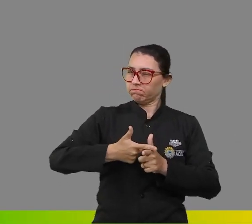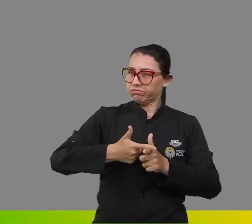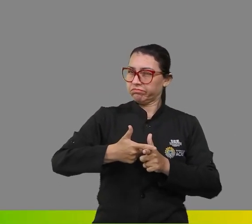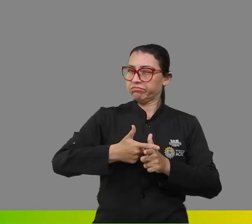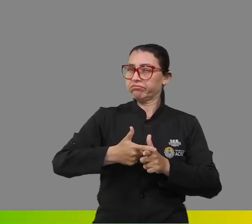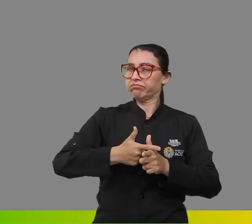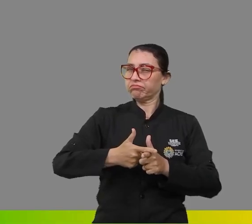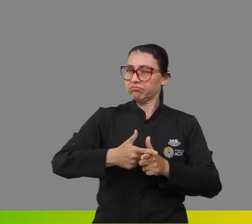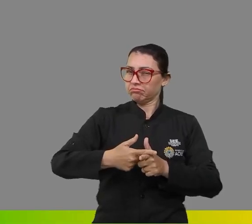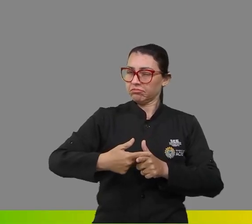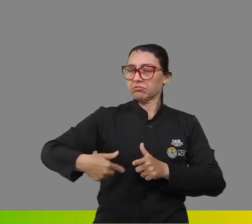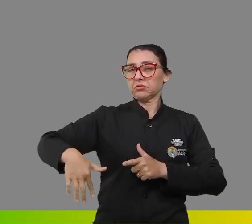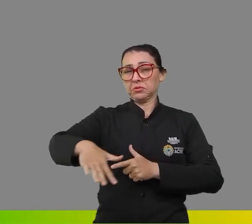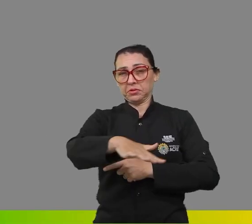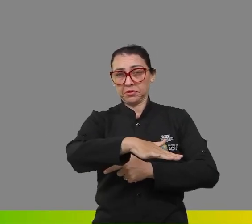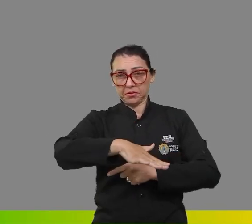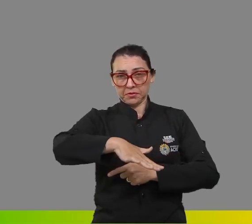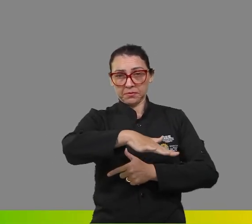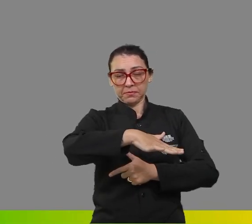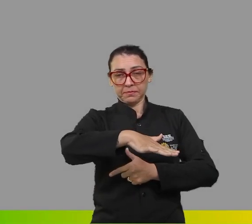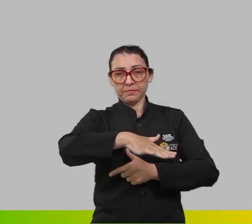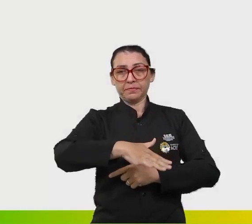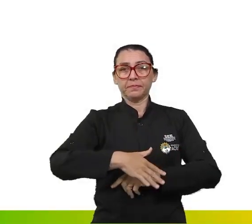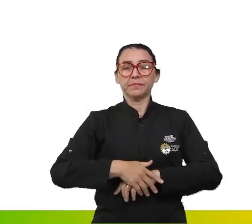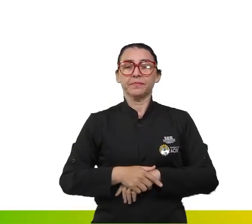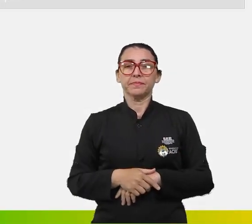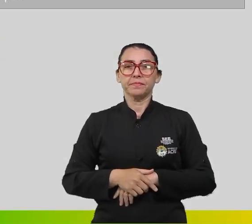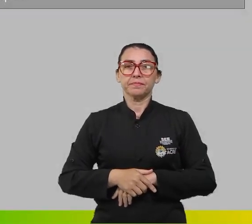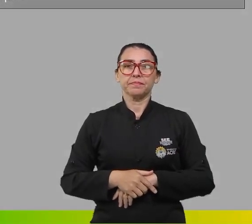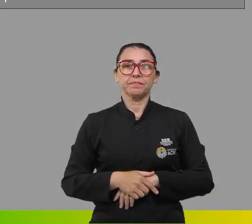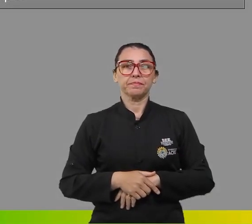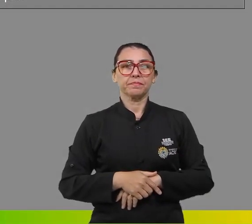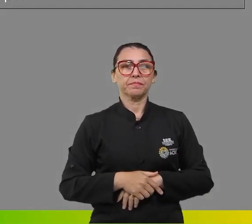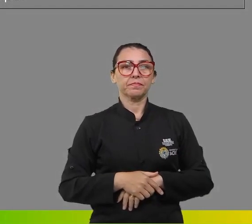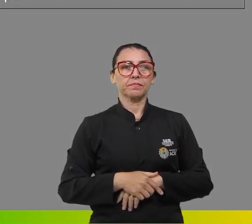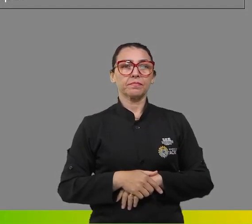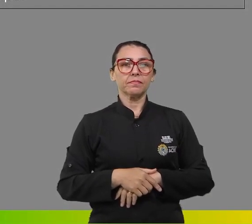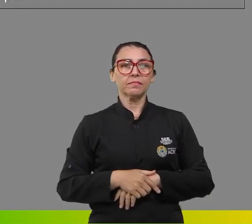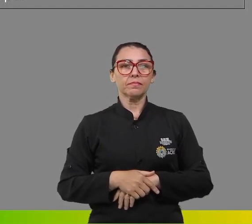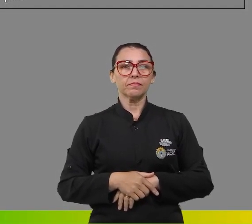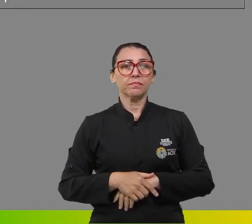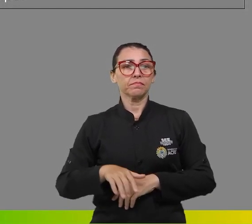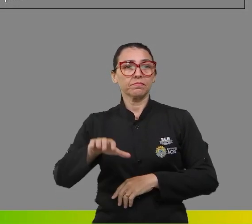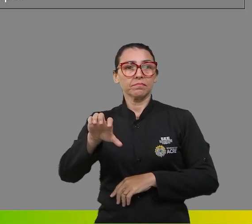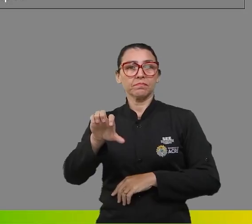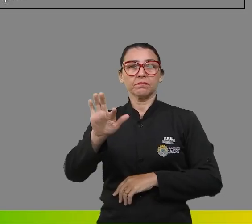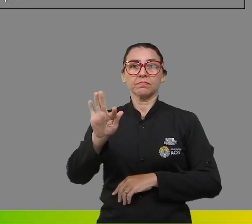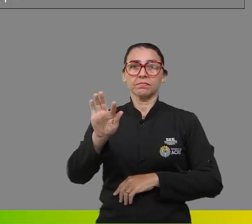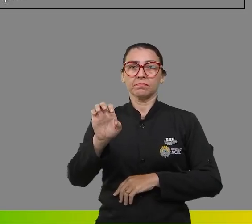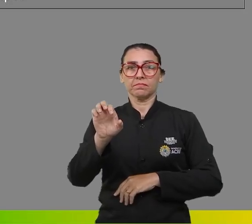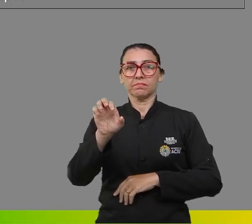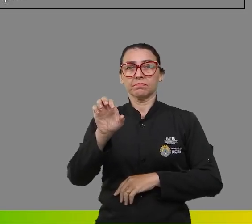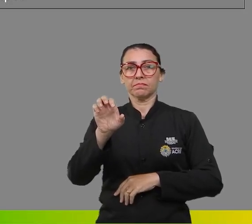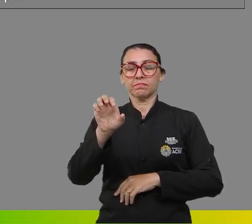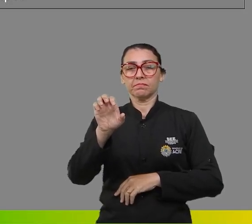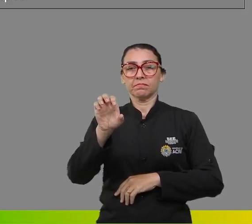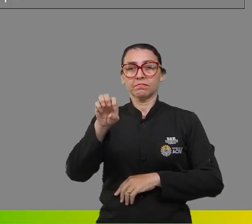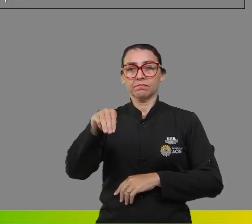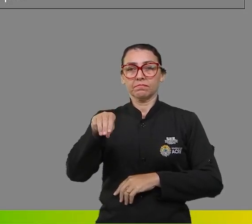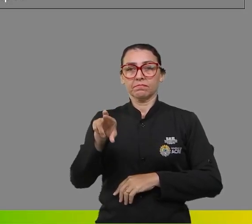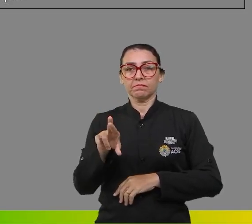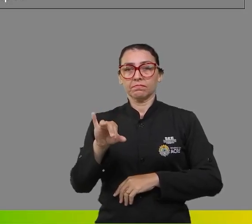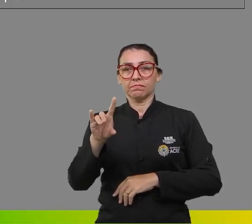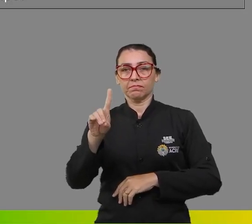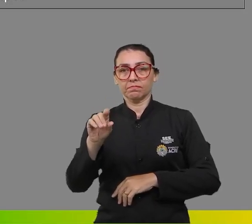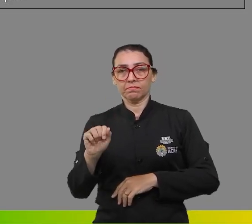muito grande na nossa sociedade. E uma das características principais aí